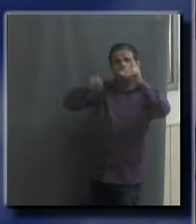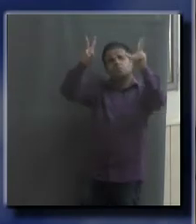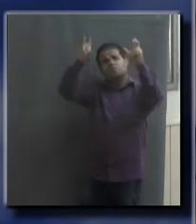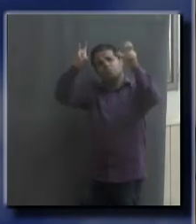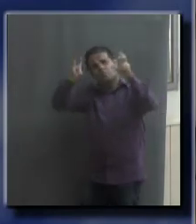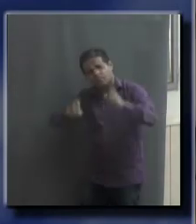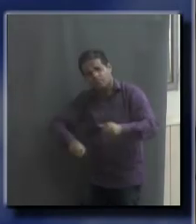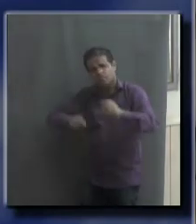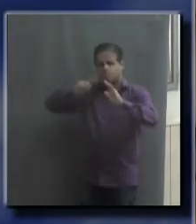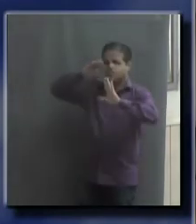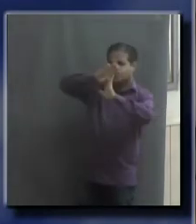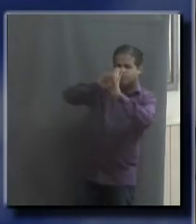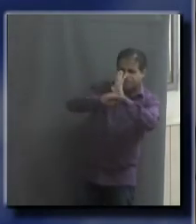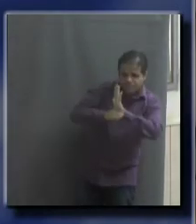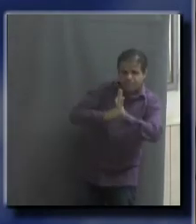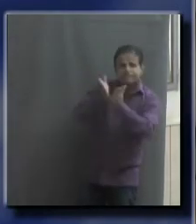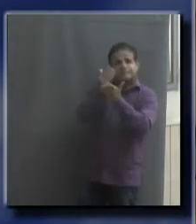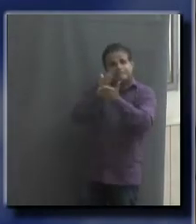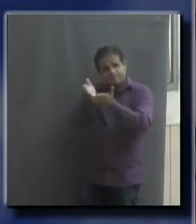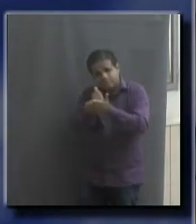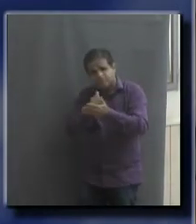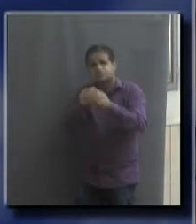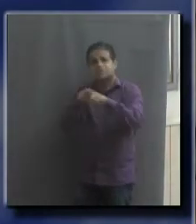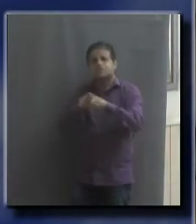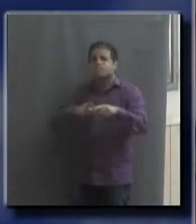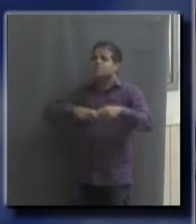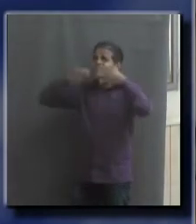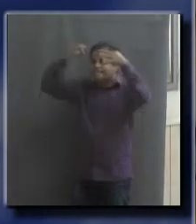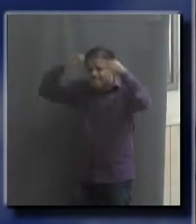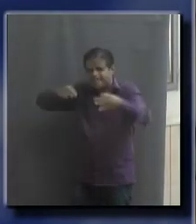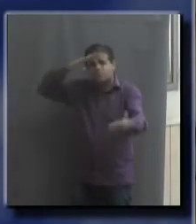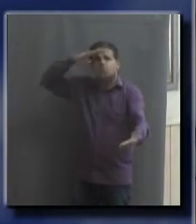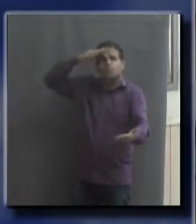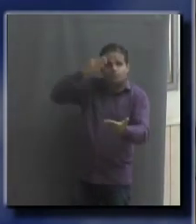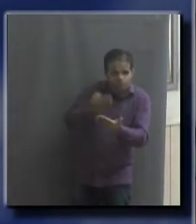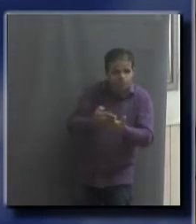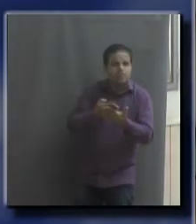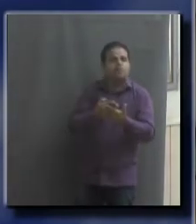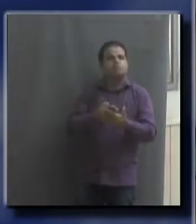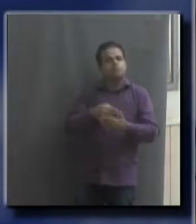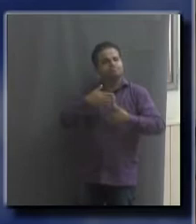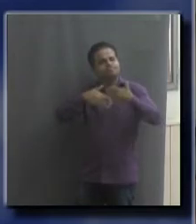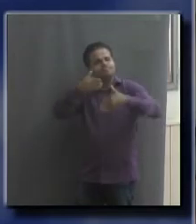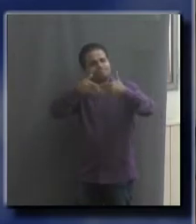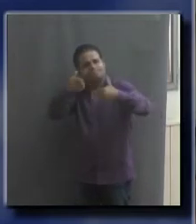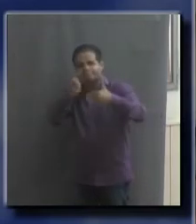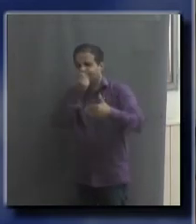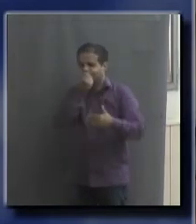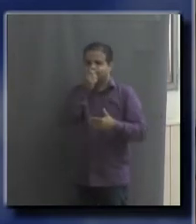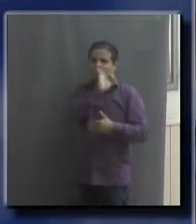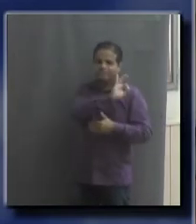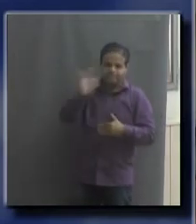das diretrizes. E tenho certeza que vai ser muito